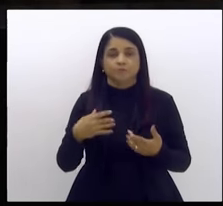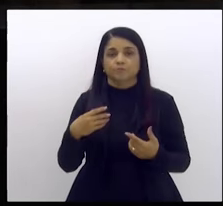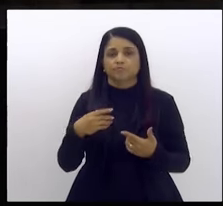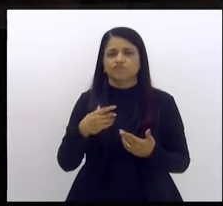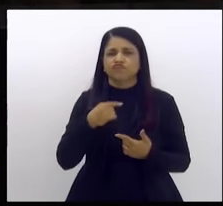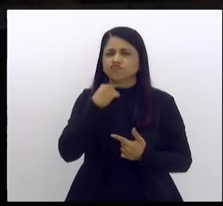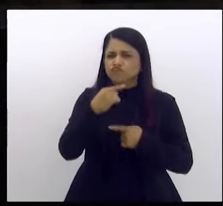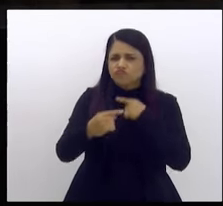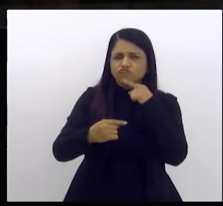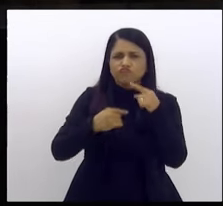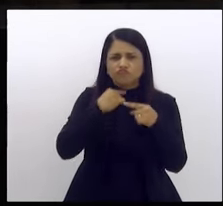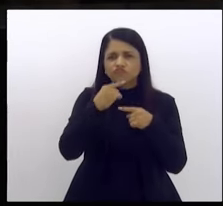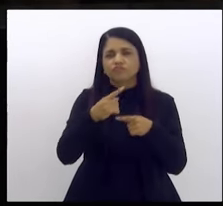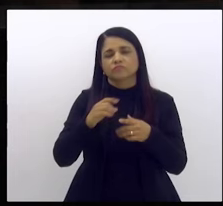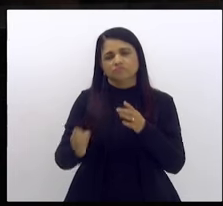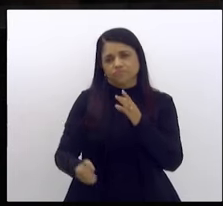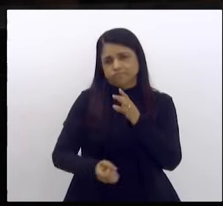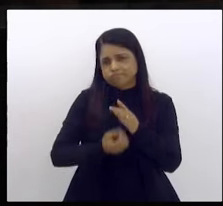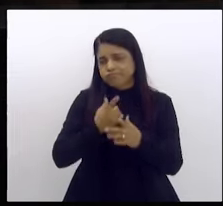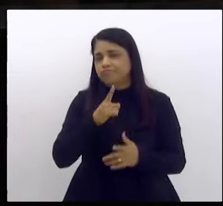muitas dúvidas surgiram.